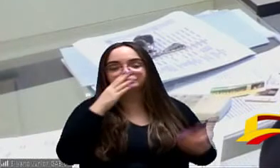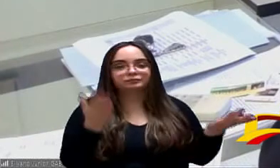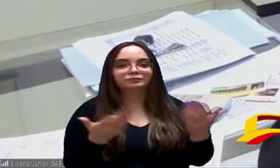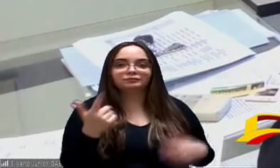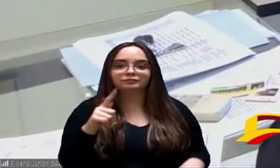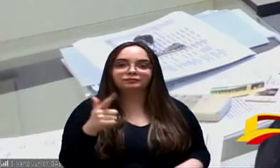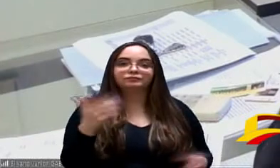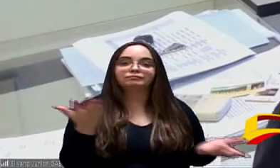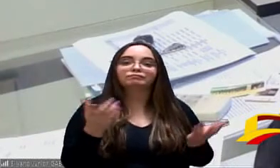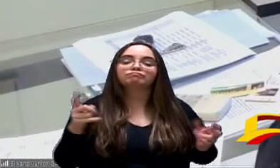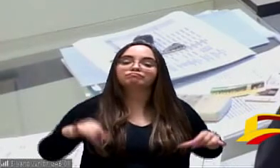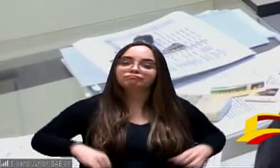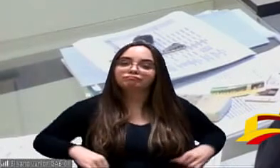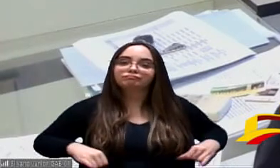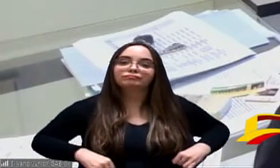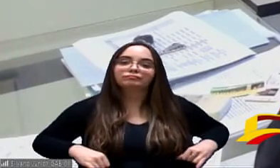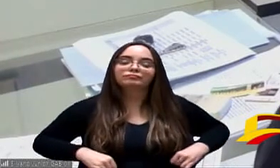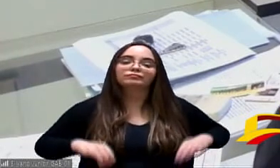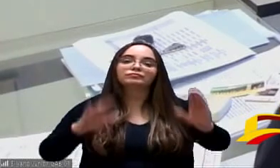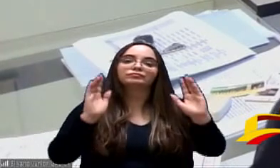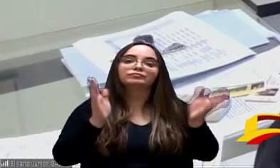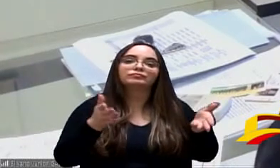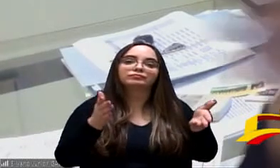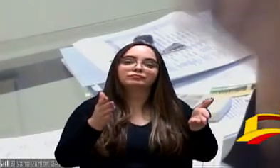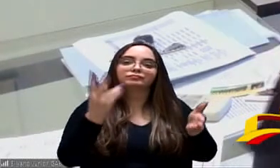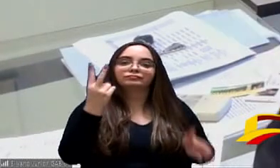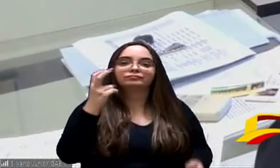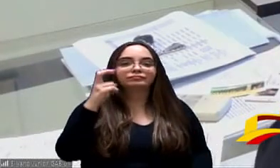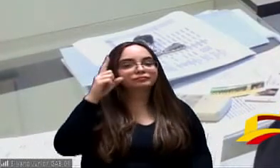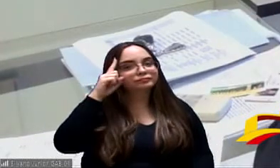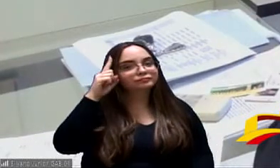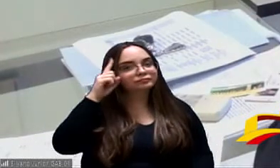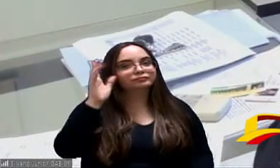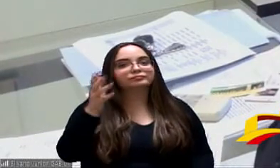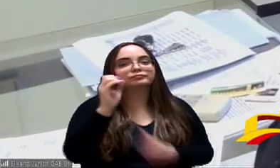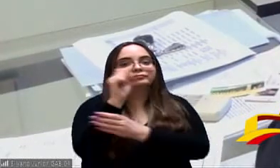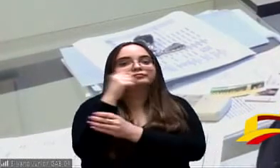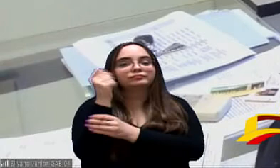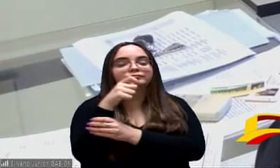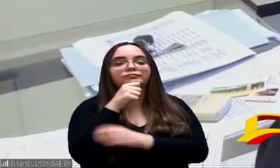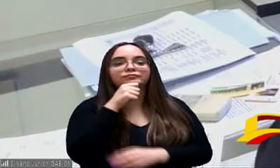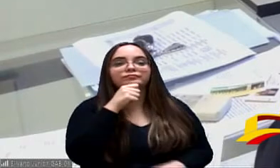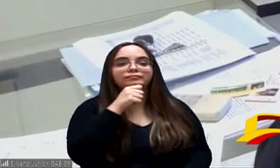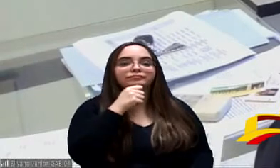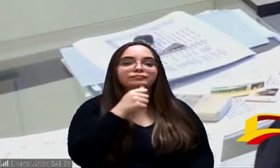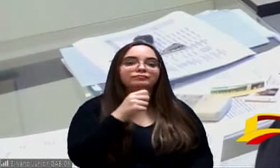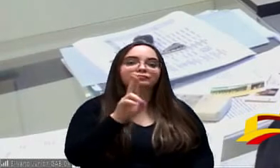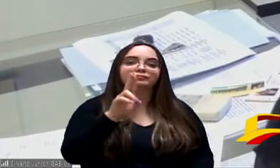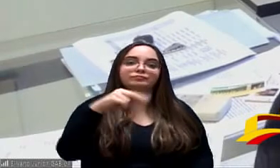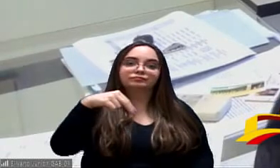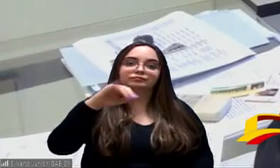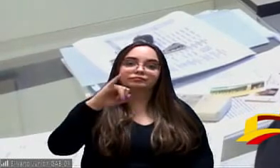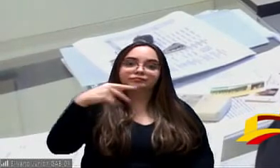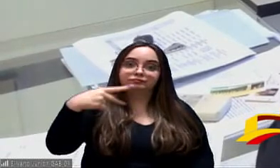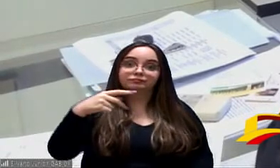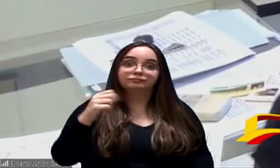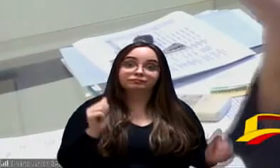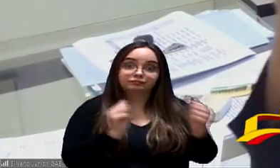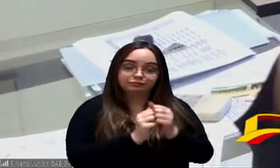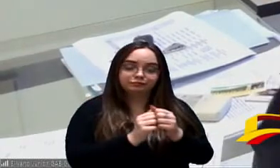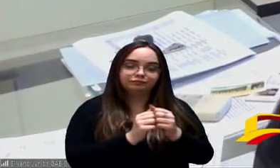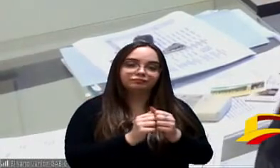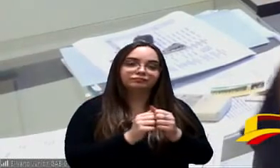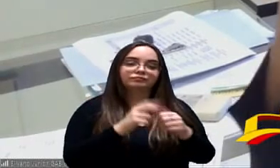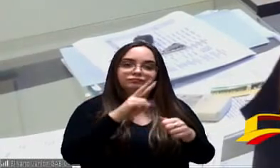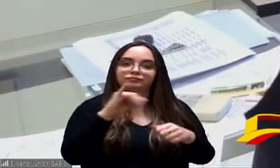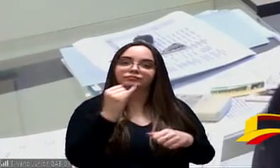rapaz está sofrendo já faz quase 20, 25 dias que ele não faz a fisioterapia. Então, mas a Unip fazendo isso aí, até